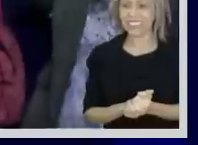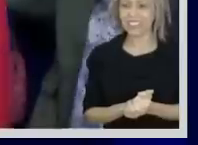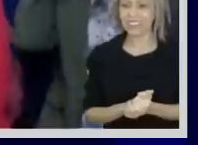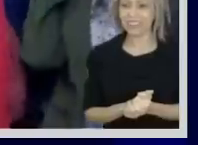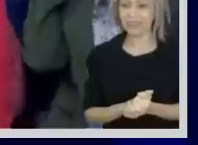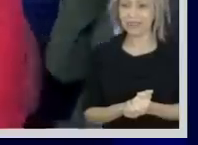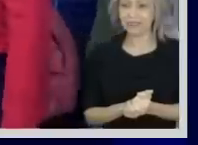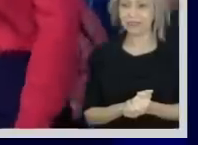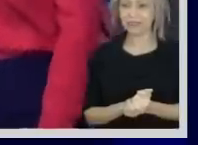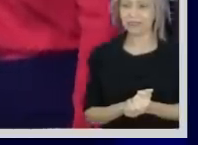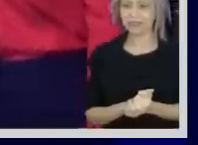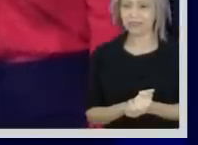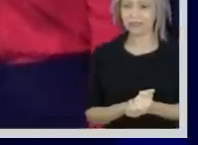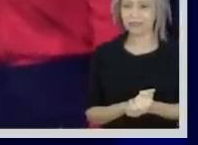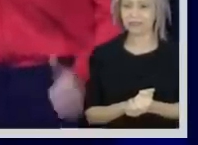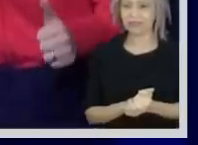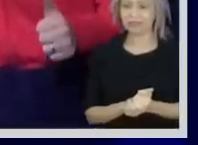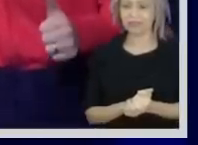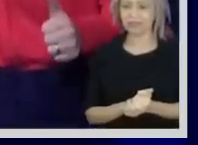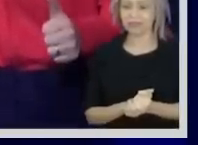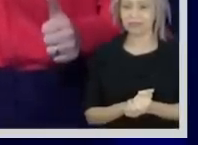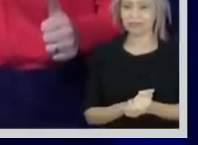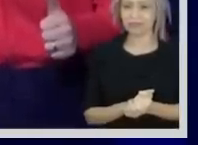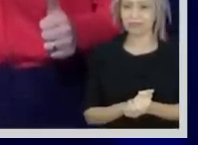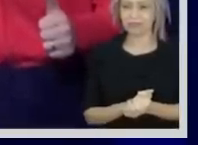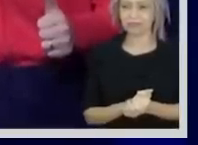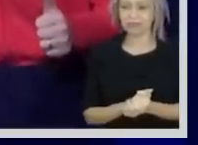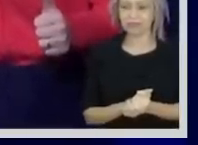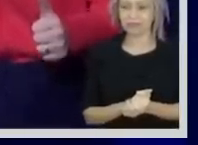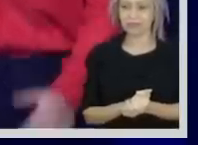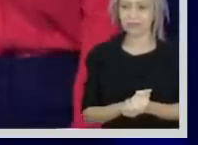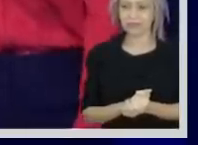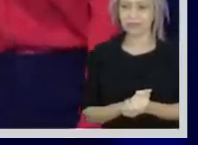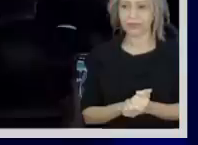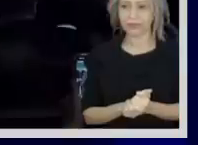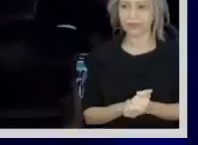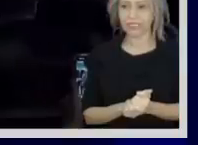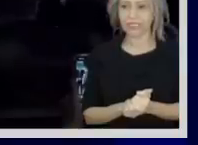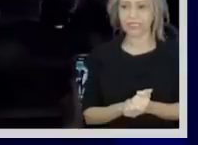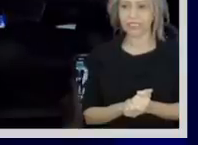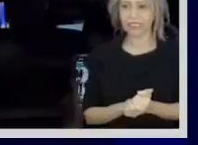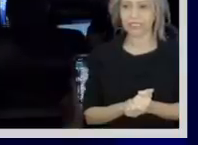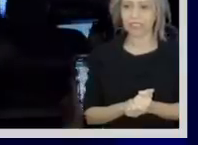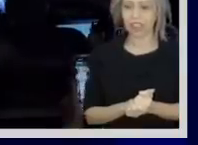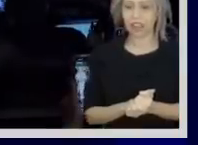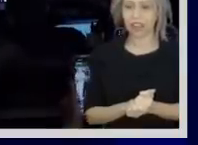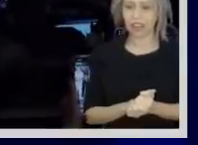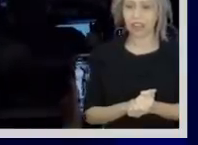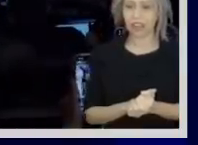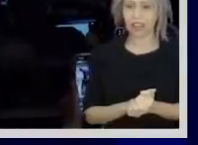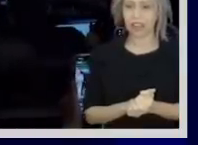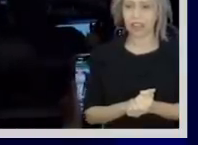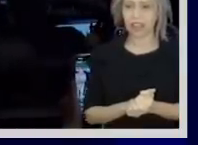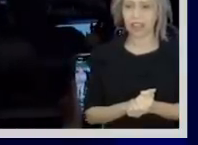parece que do próprio MDB, controlando ali a Simone Tebet, que não vai ter holofote e não vai ter o que